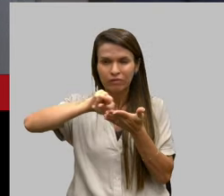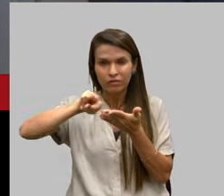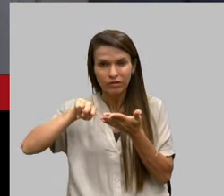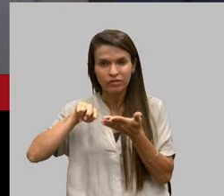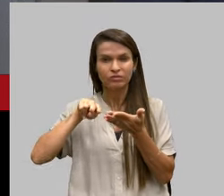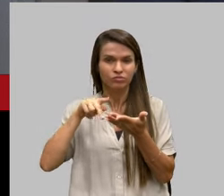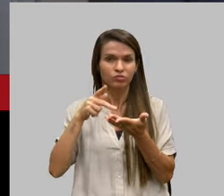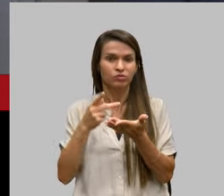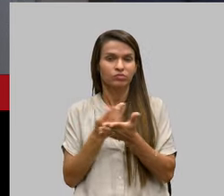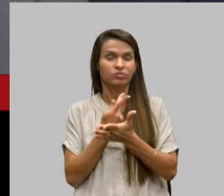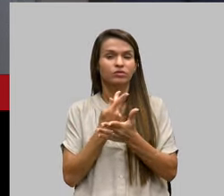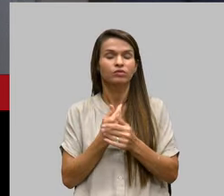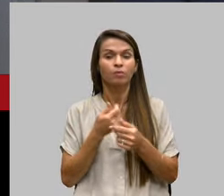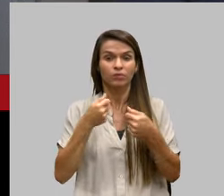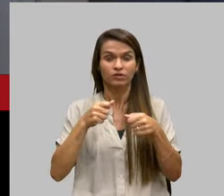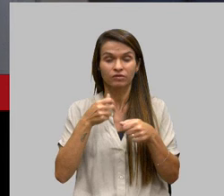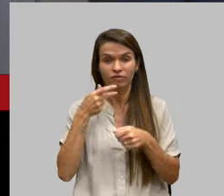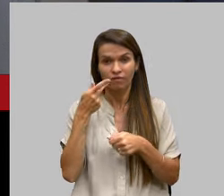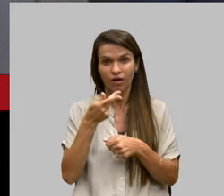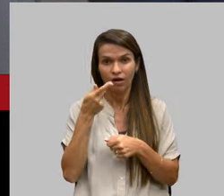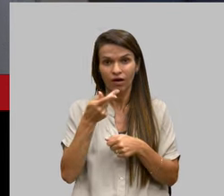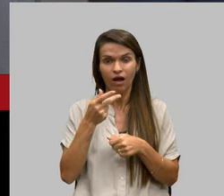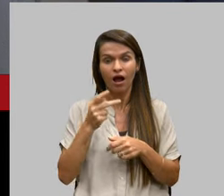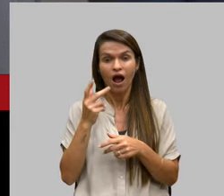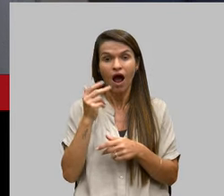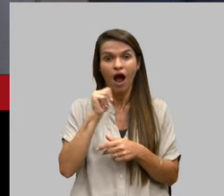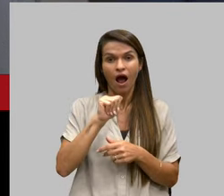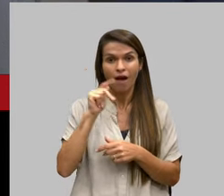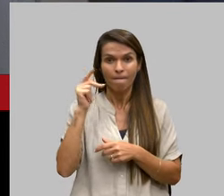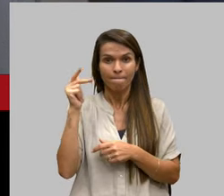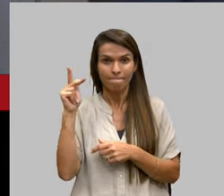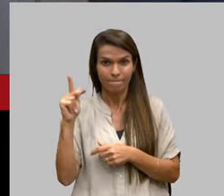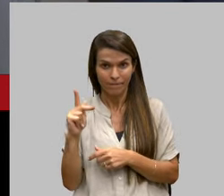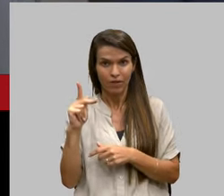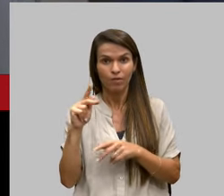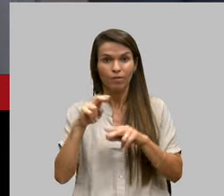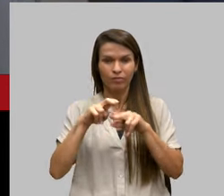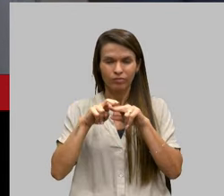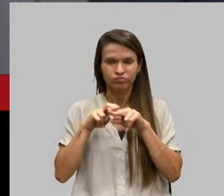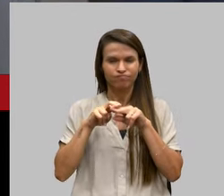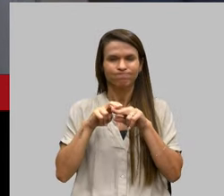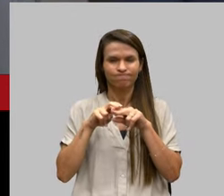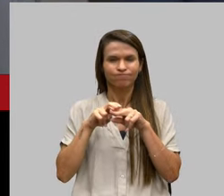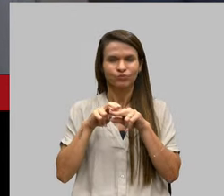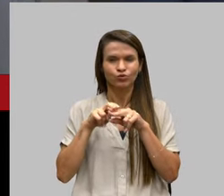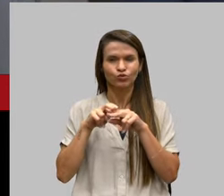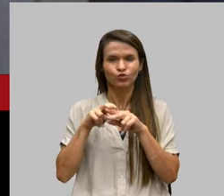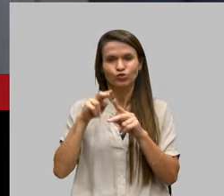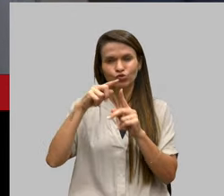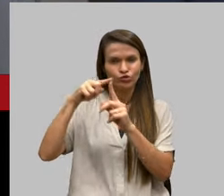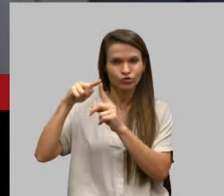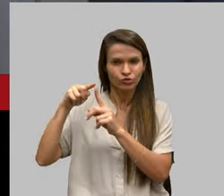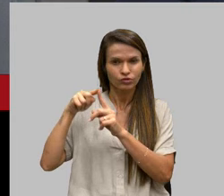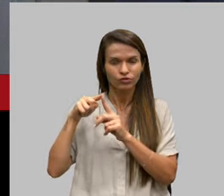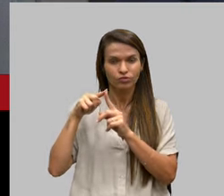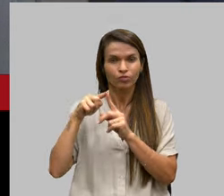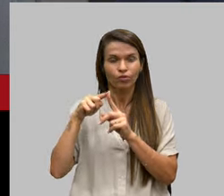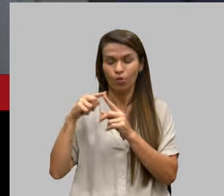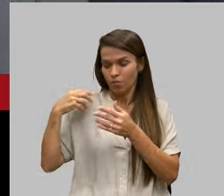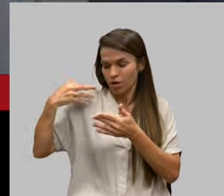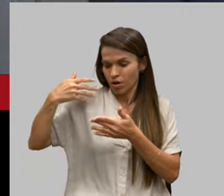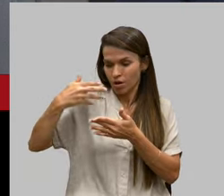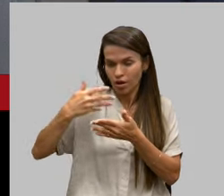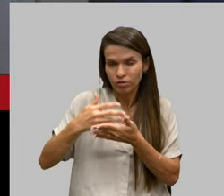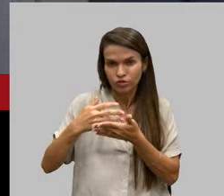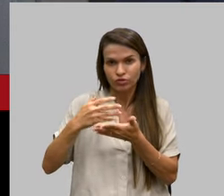eu devo citar aqui a aposentadoria por validez proporcional ao tempo de contribuição a